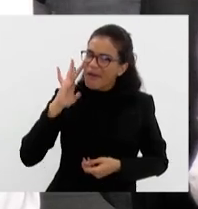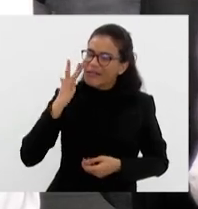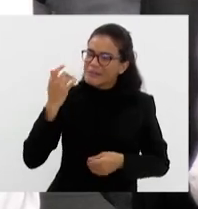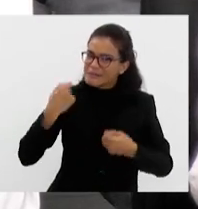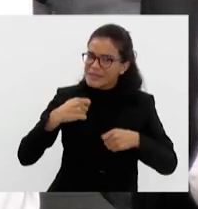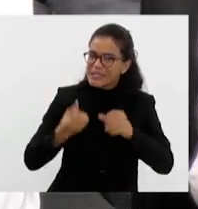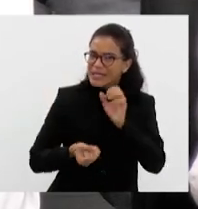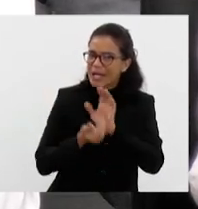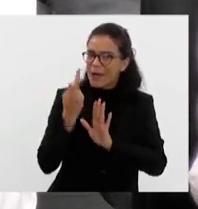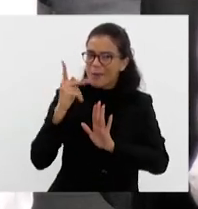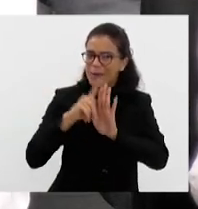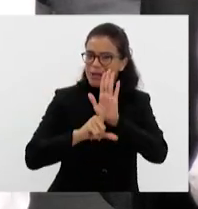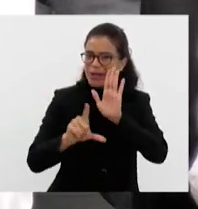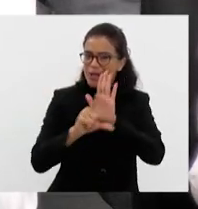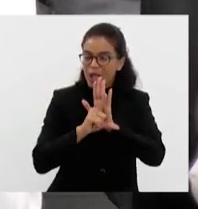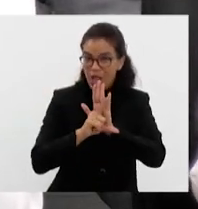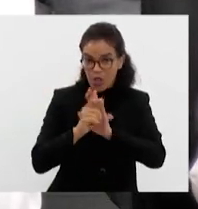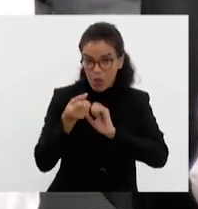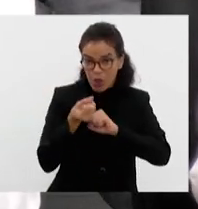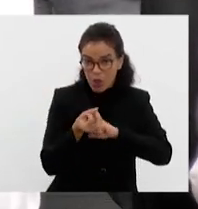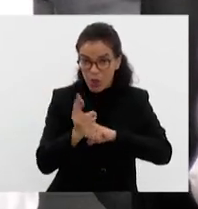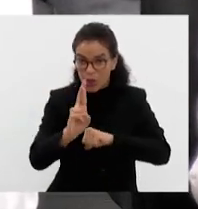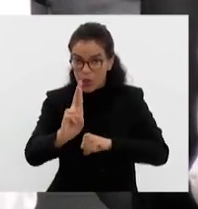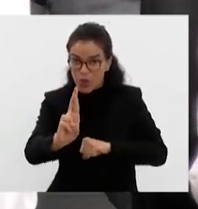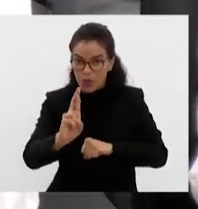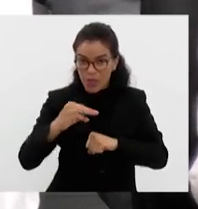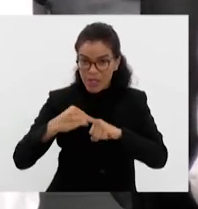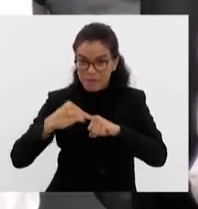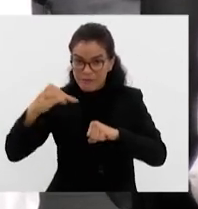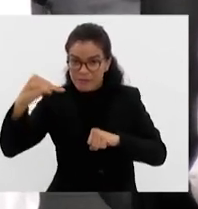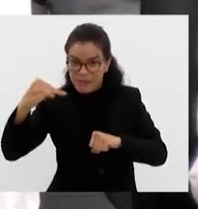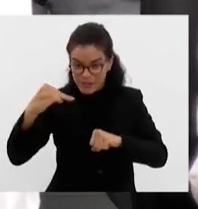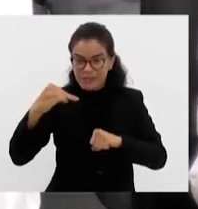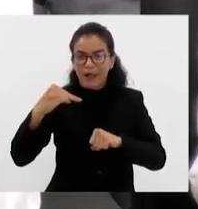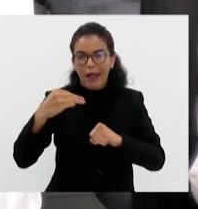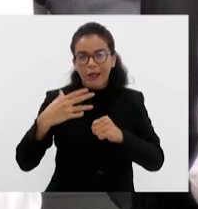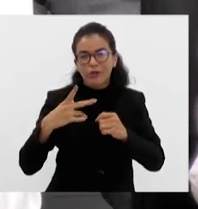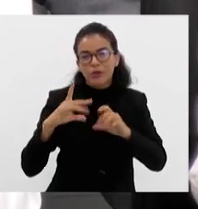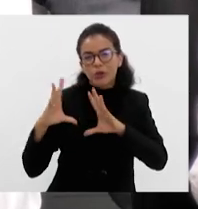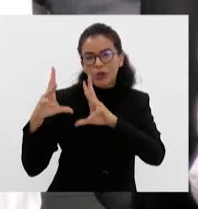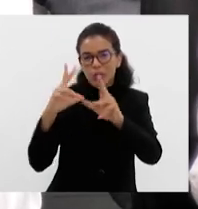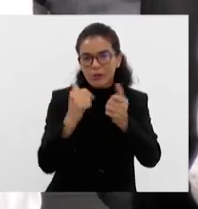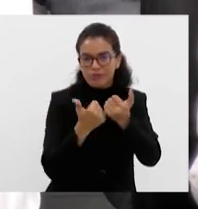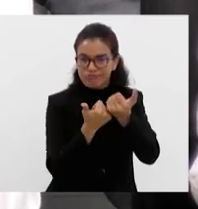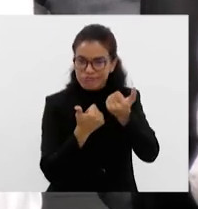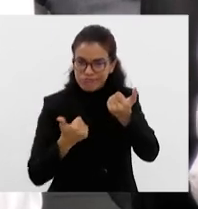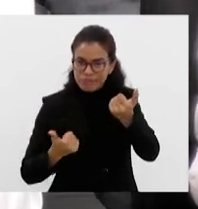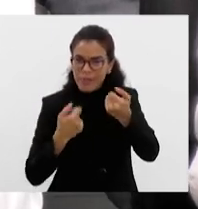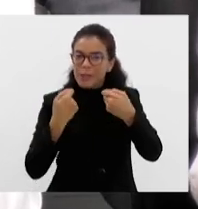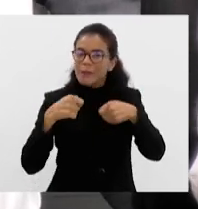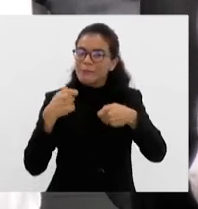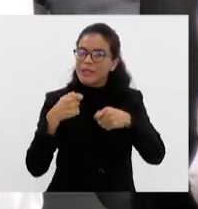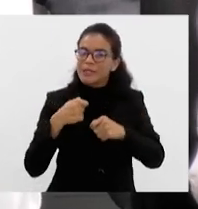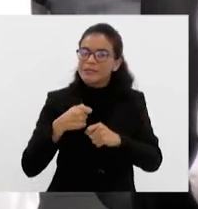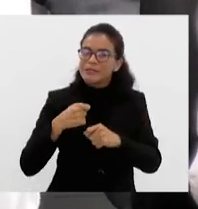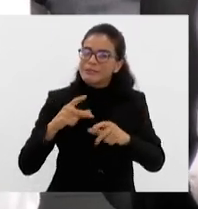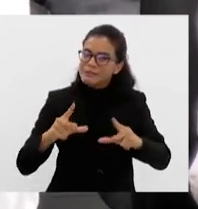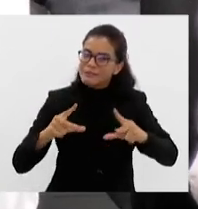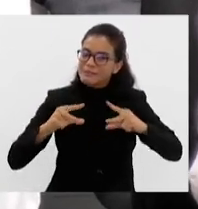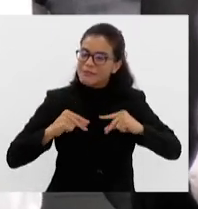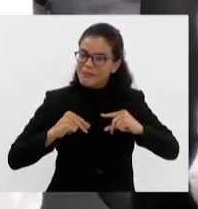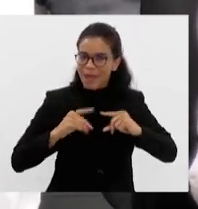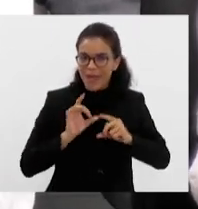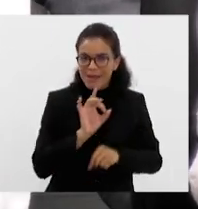projeto dizendo que os doutorados e mestrados feitos pela assessoria deveriam caber os méritos a eles